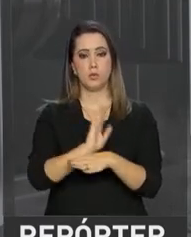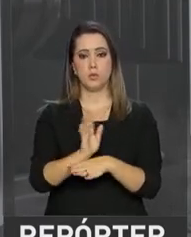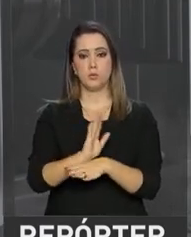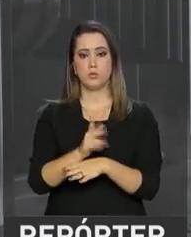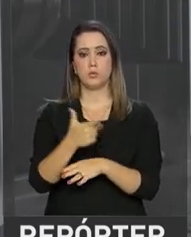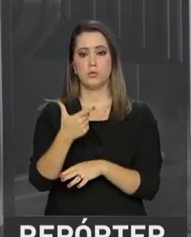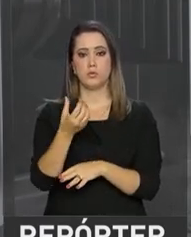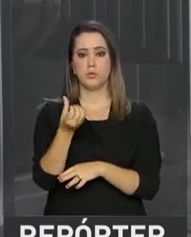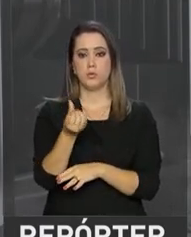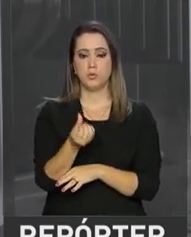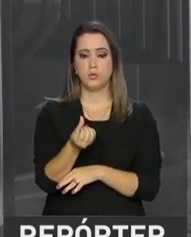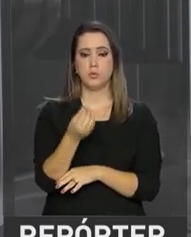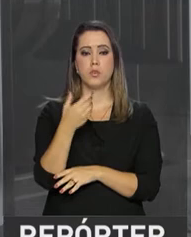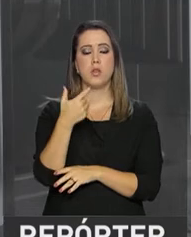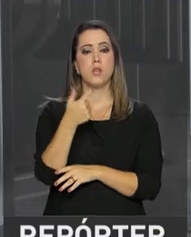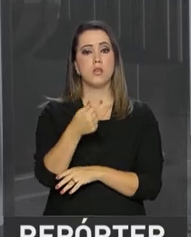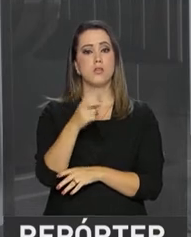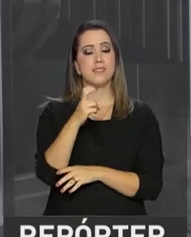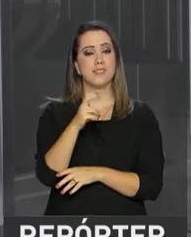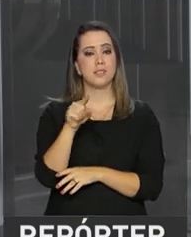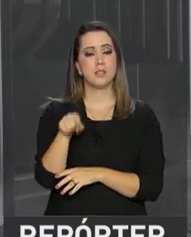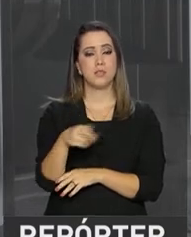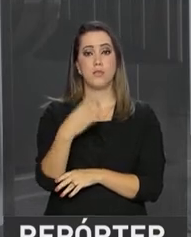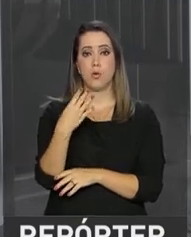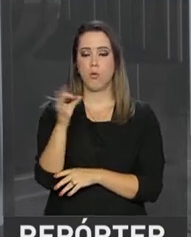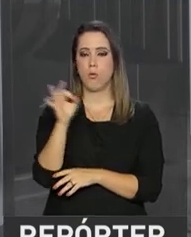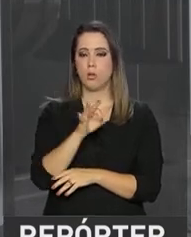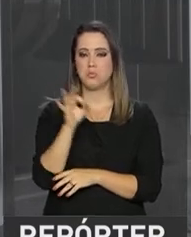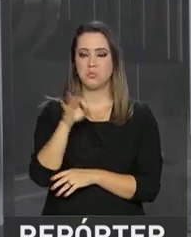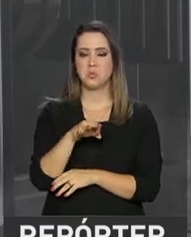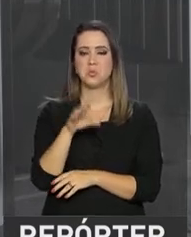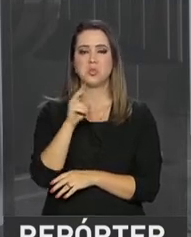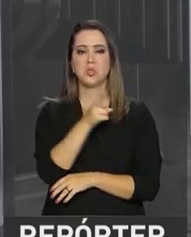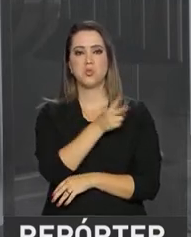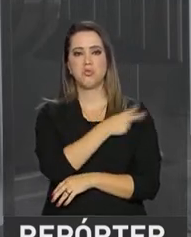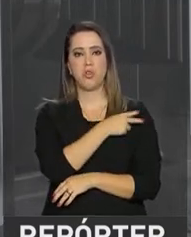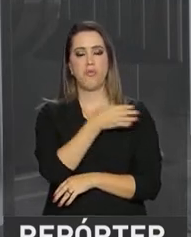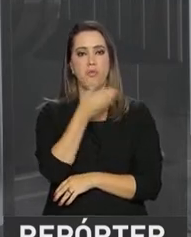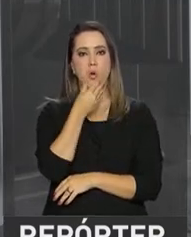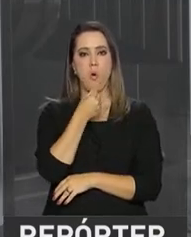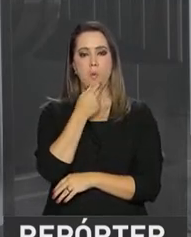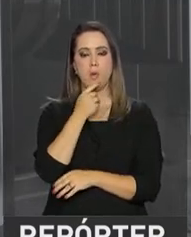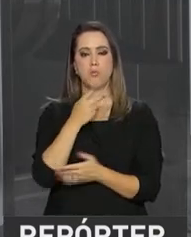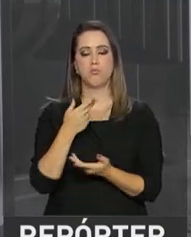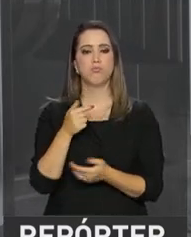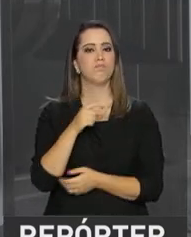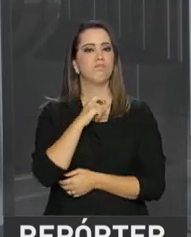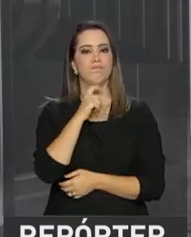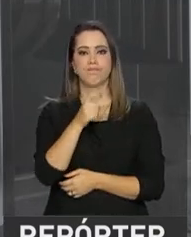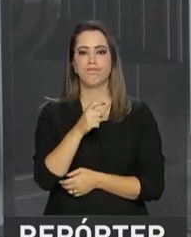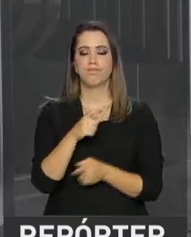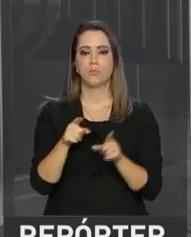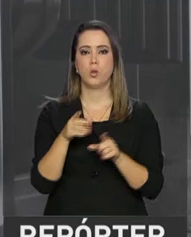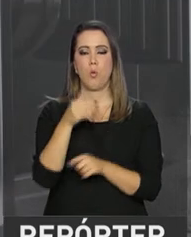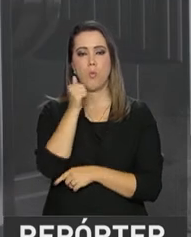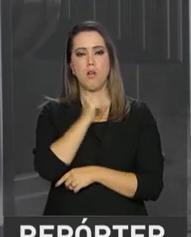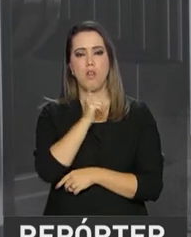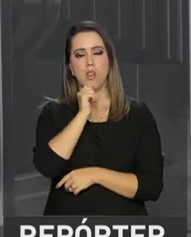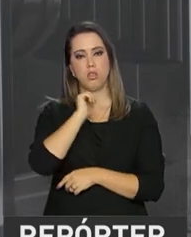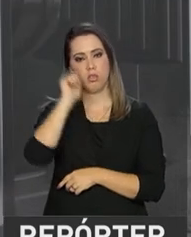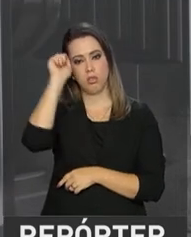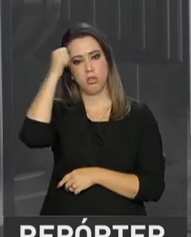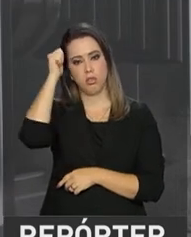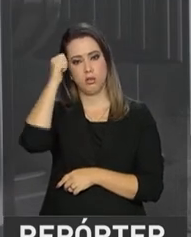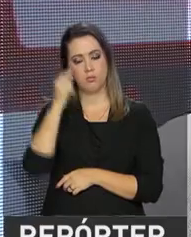em 2016, 75% foram dirigidos por homens brancos e nenhuma mulher negra dirigiu um